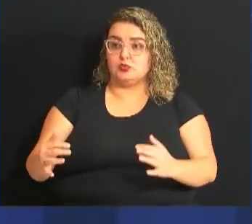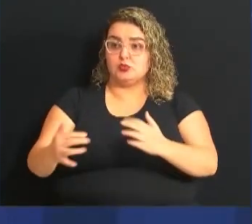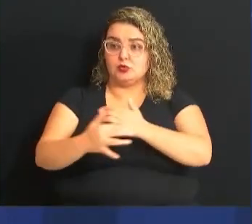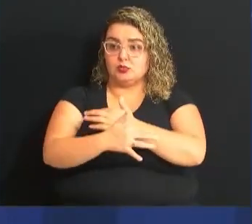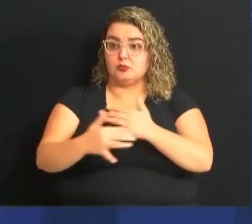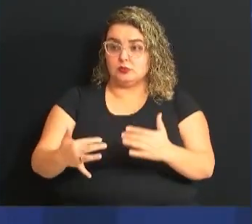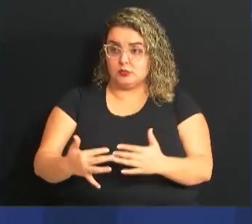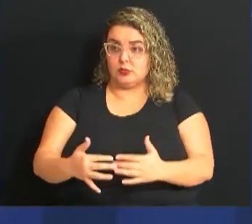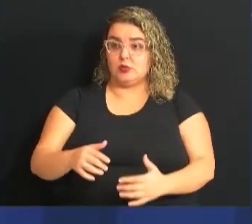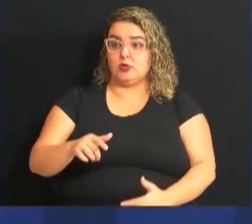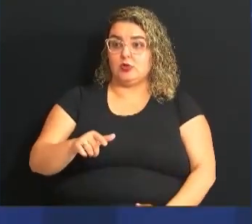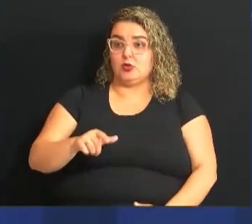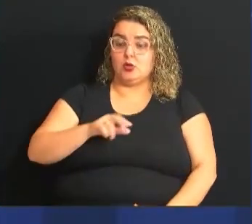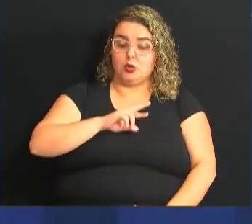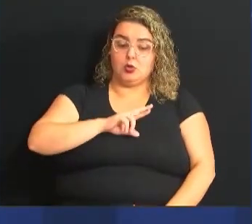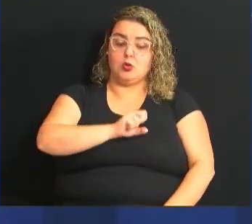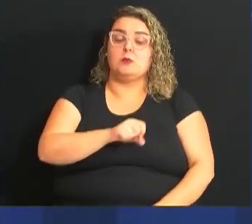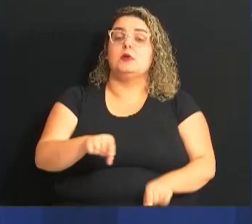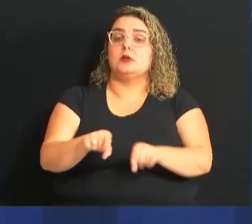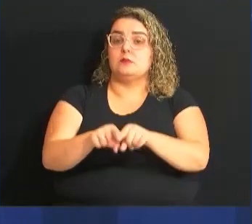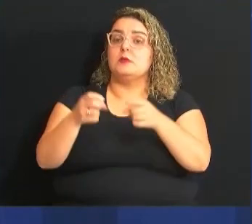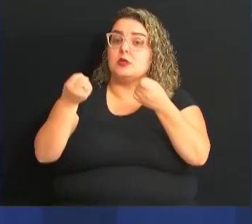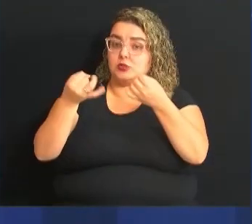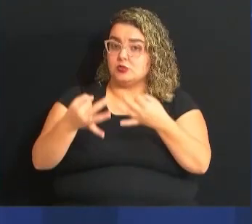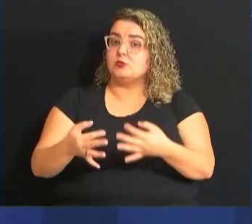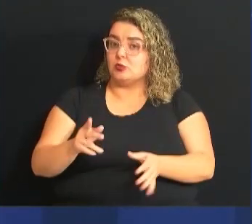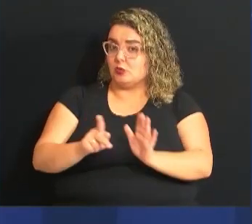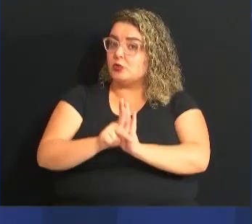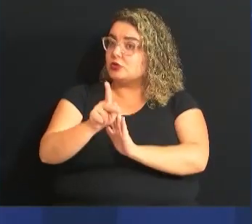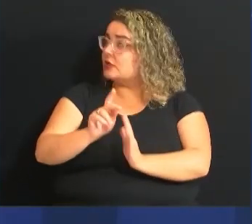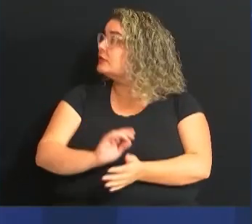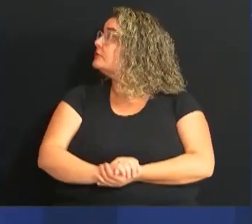Urbanismo. Luiz Rossini também explicou o projeto.